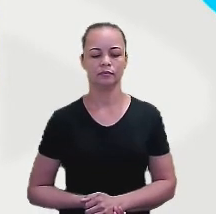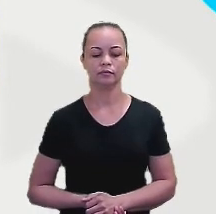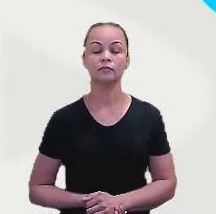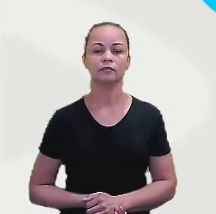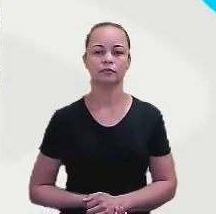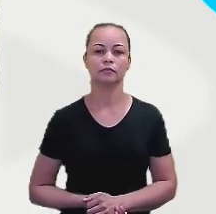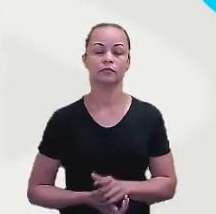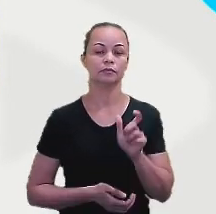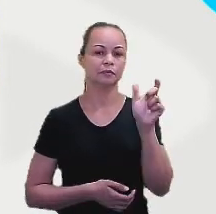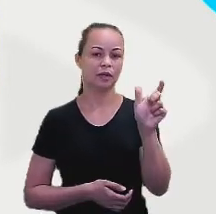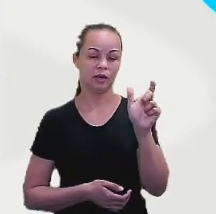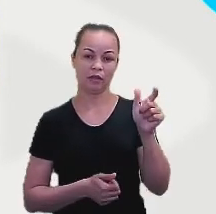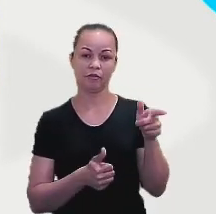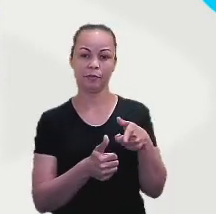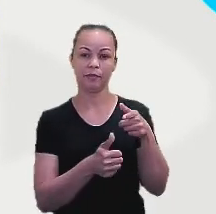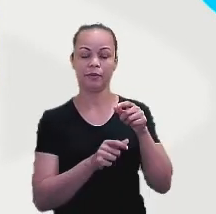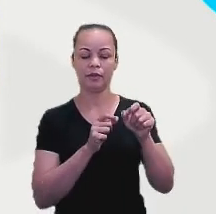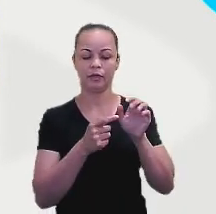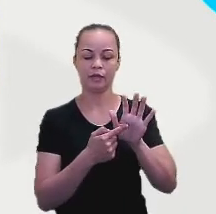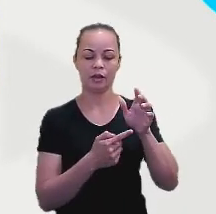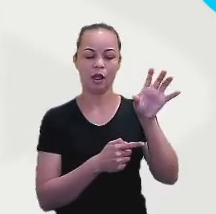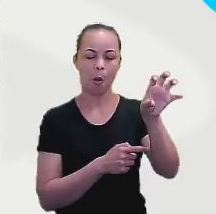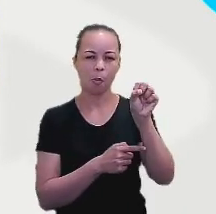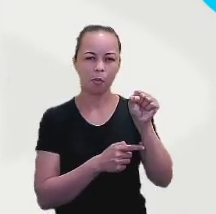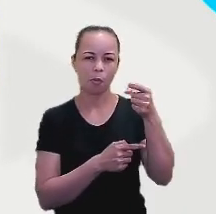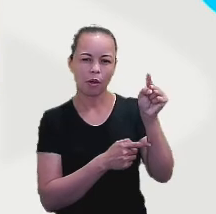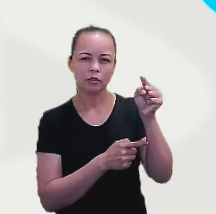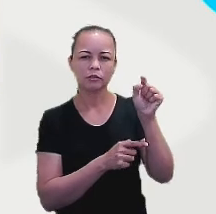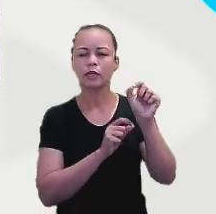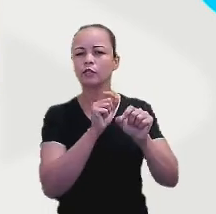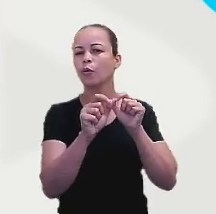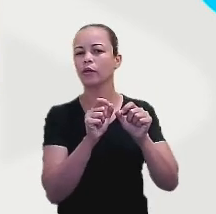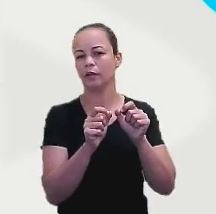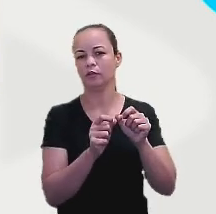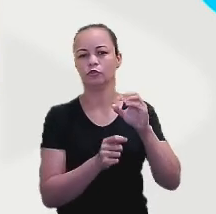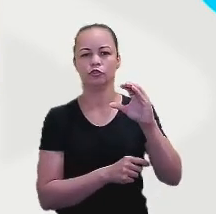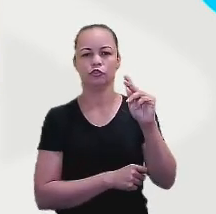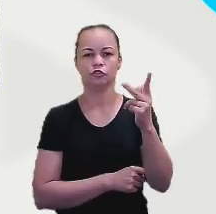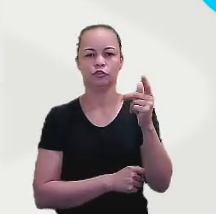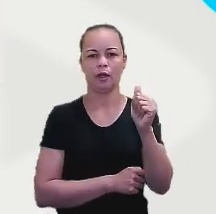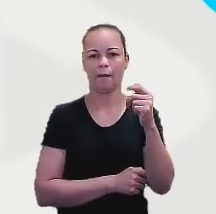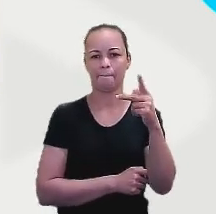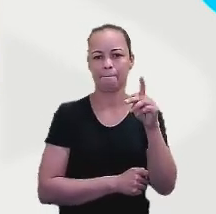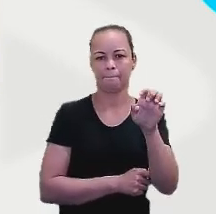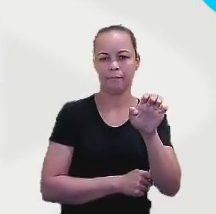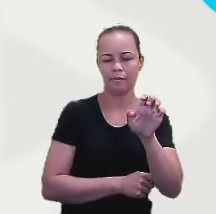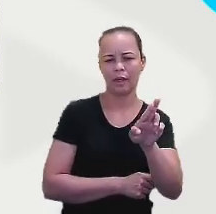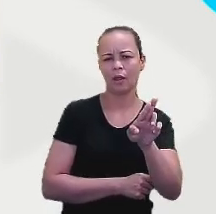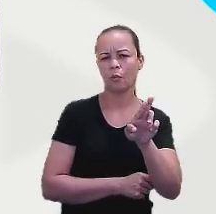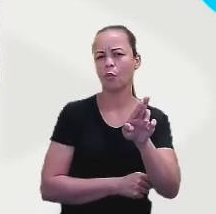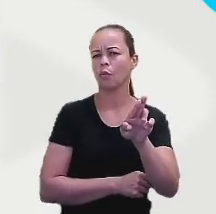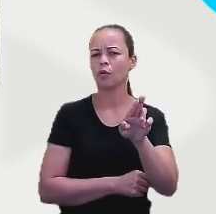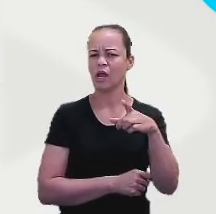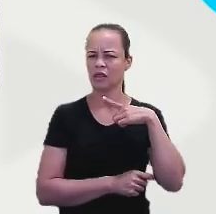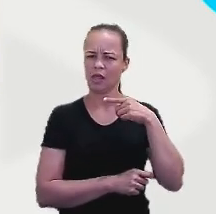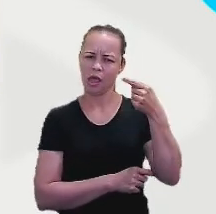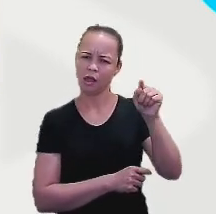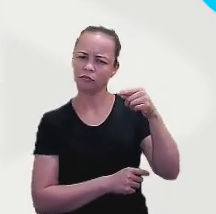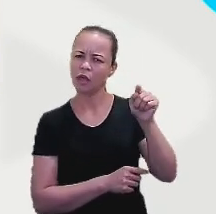A primeira palavrinha que a bruxa roubou o acento, ó, foi chapéu. E aí? Recebe acento,